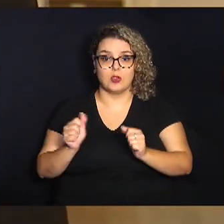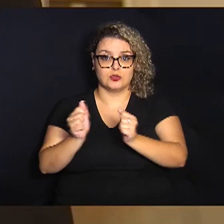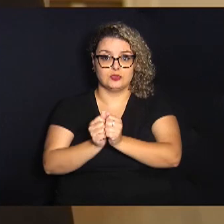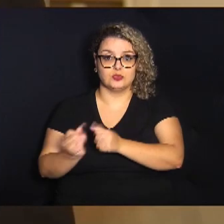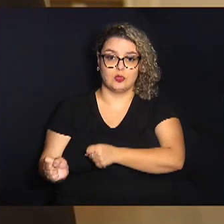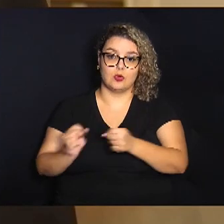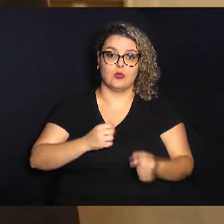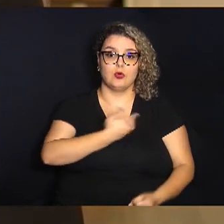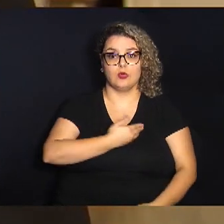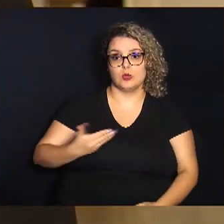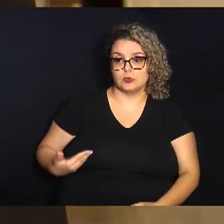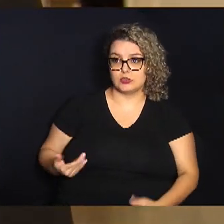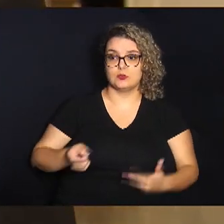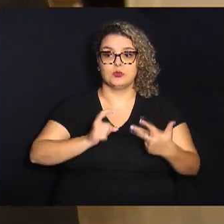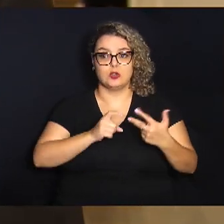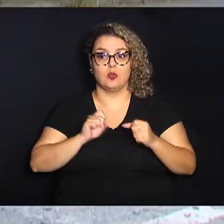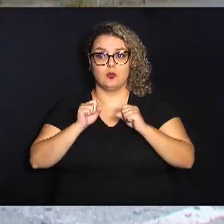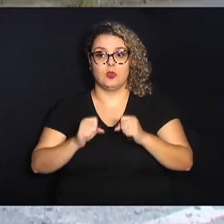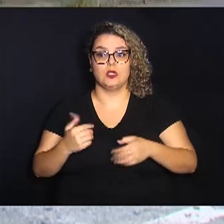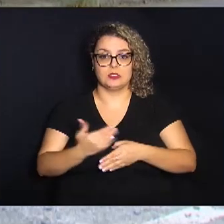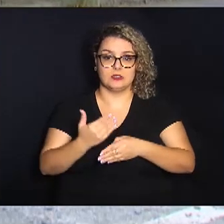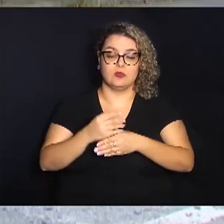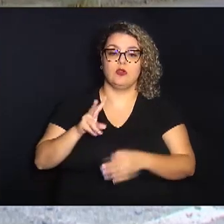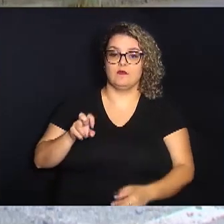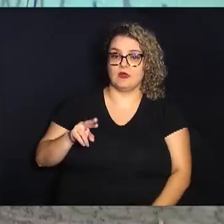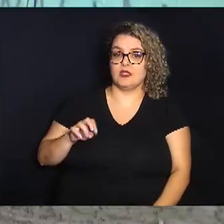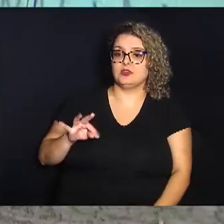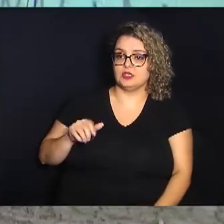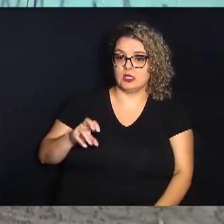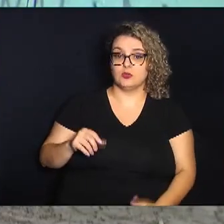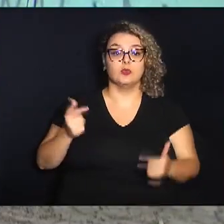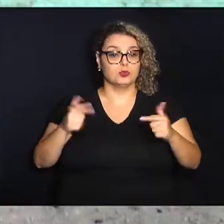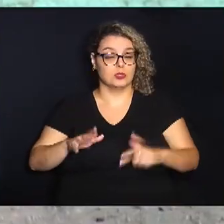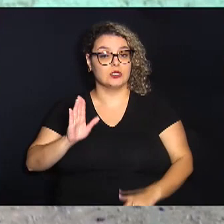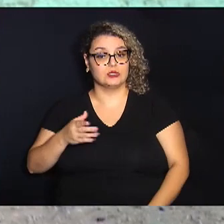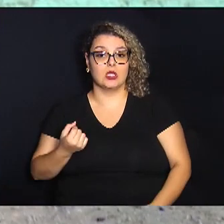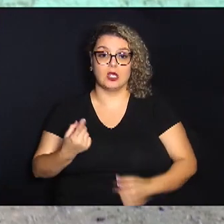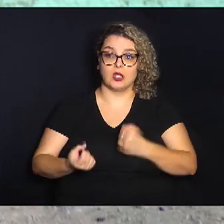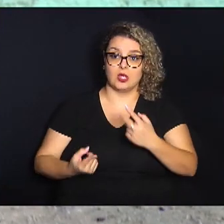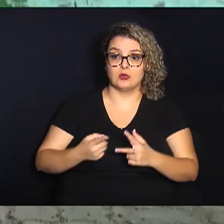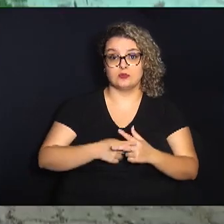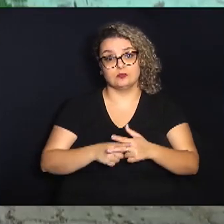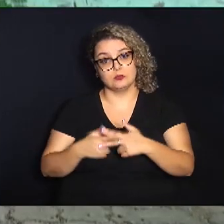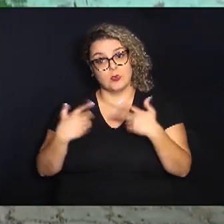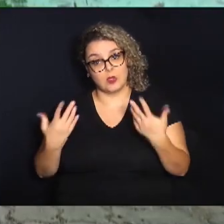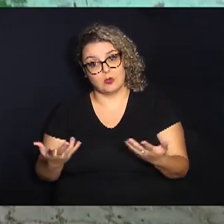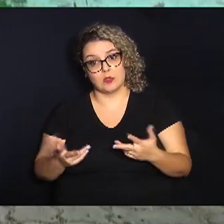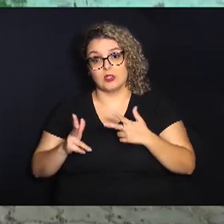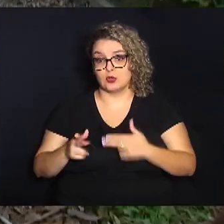aí, junto com o executivo, para que possa reformar esse vestiário. O espaço já recebeu algumas reformas, mas, como